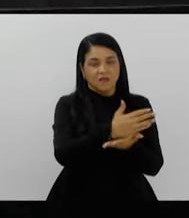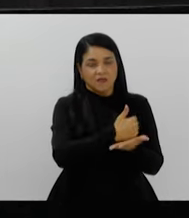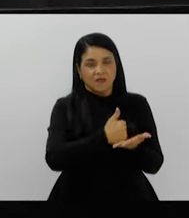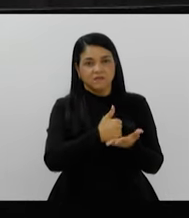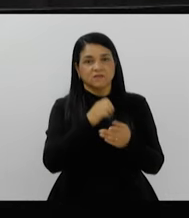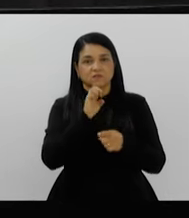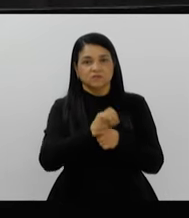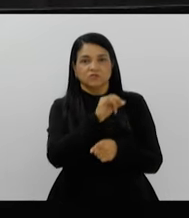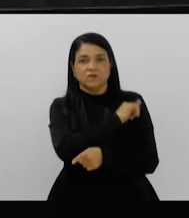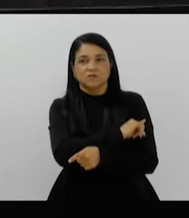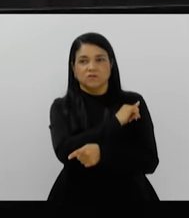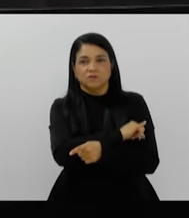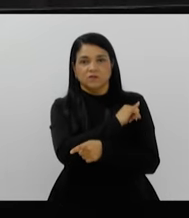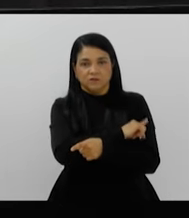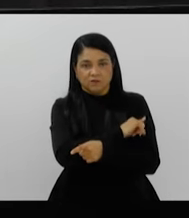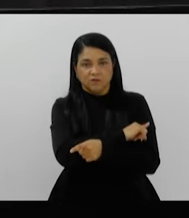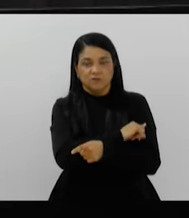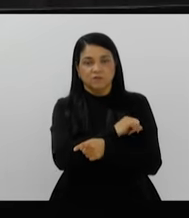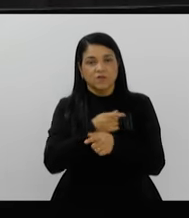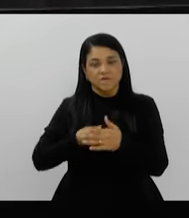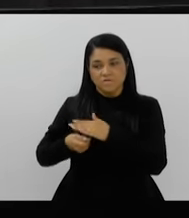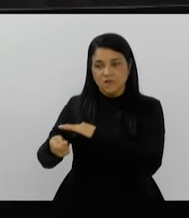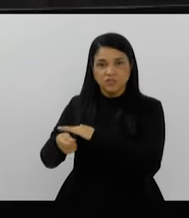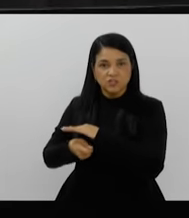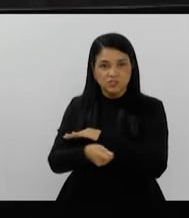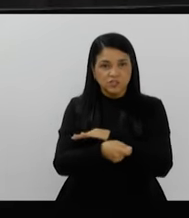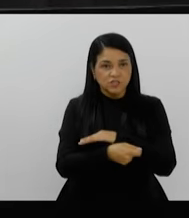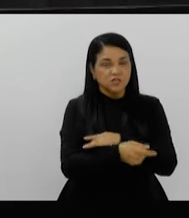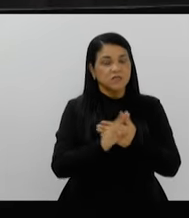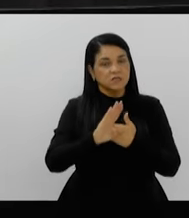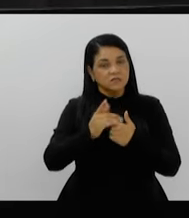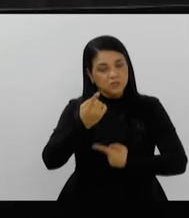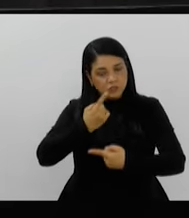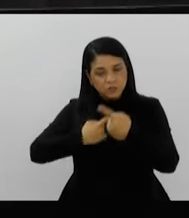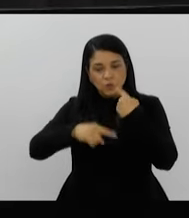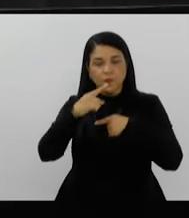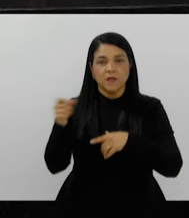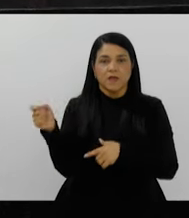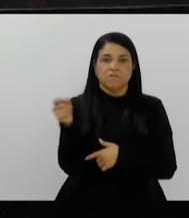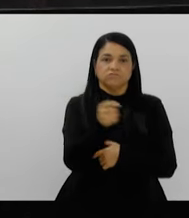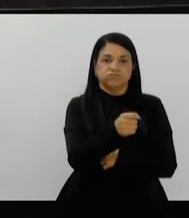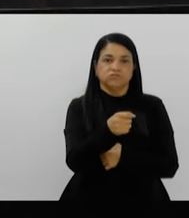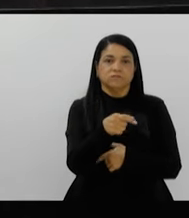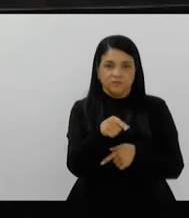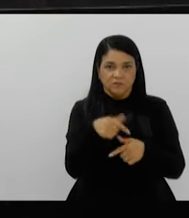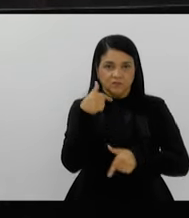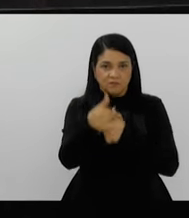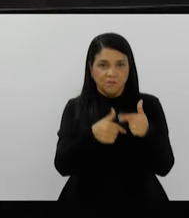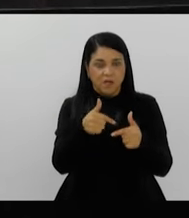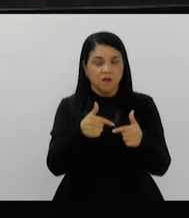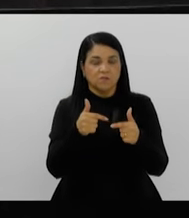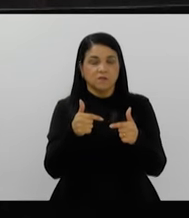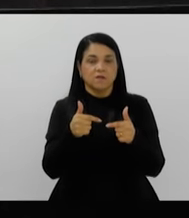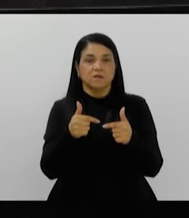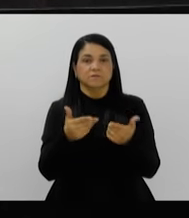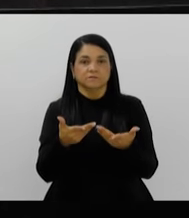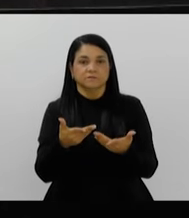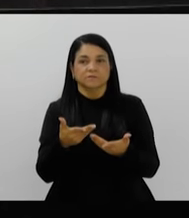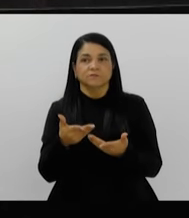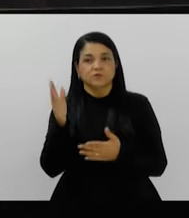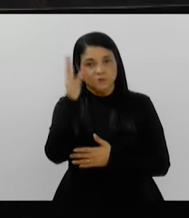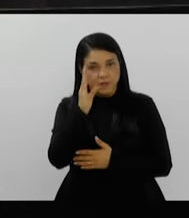do Estado do Rio de Janeiro e possamos também superar o desemprego, que ainda é maior do que a média nacional.